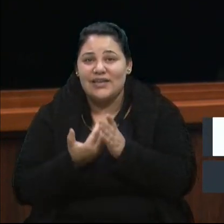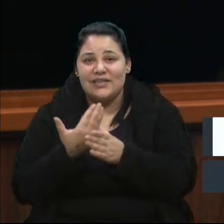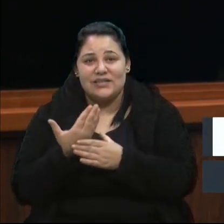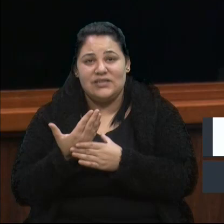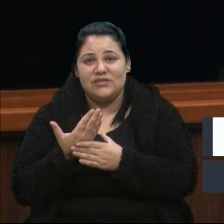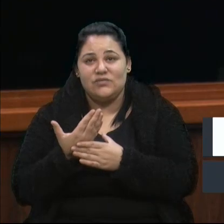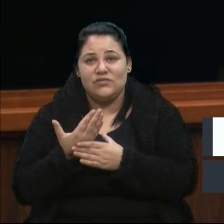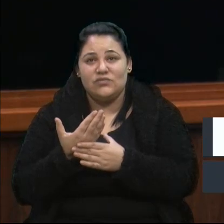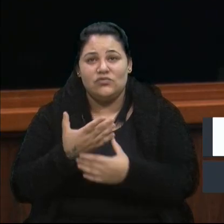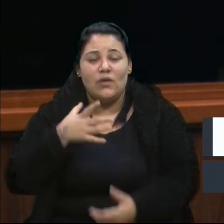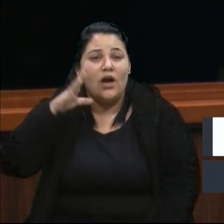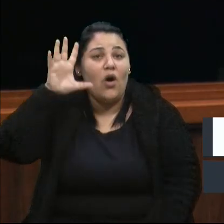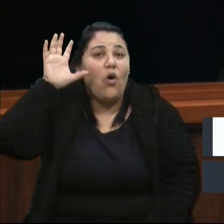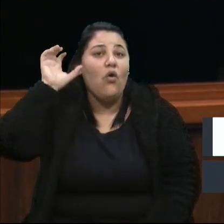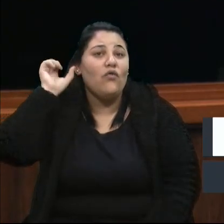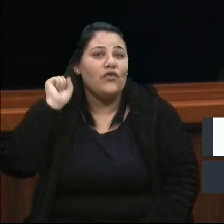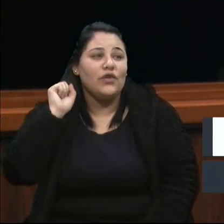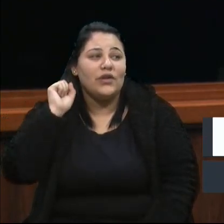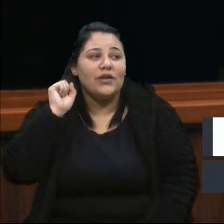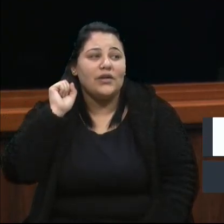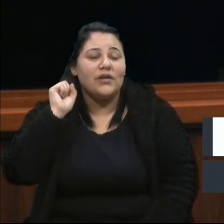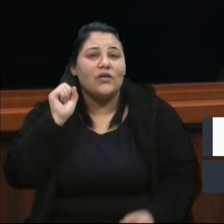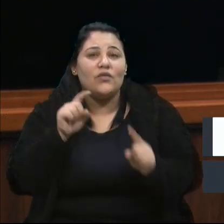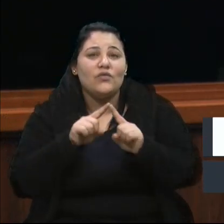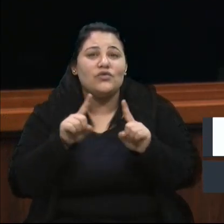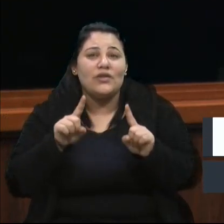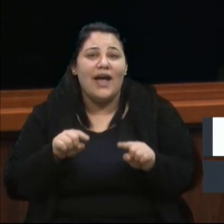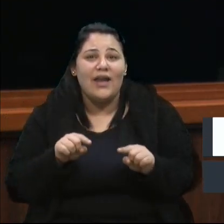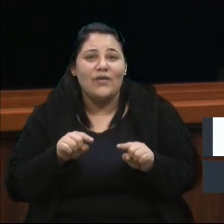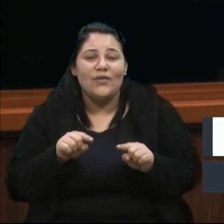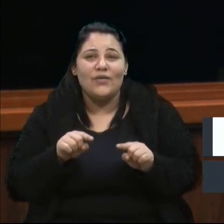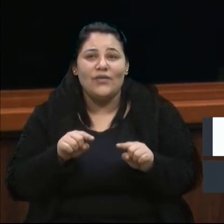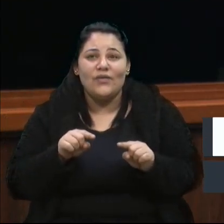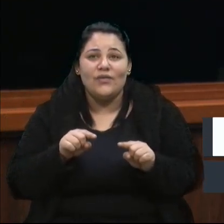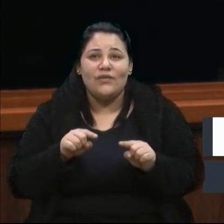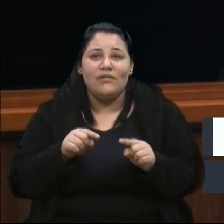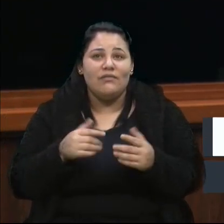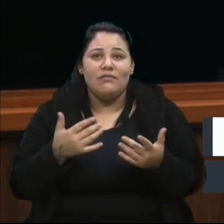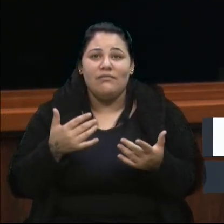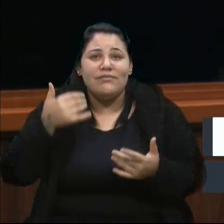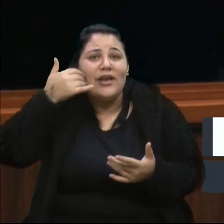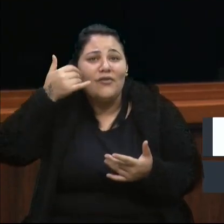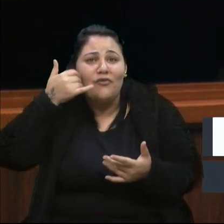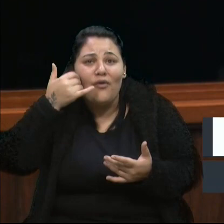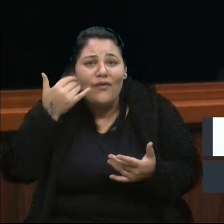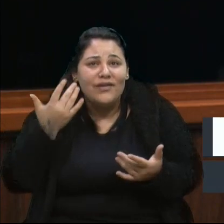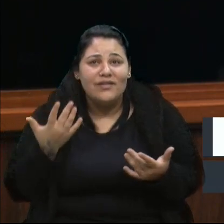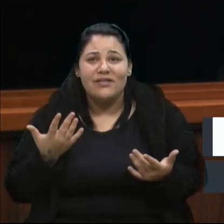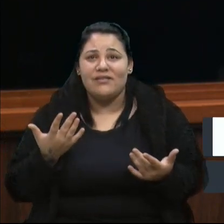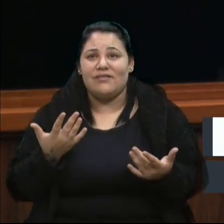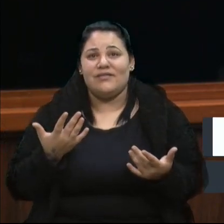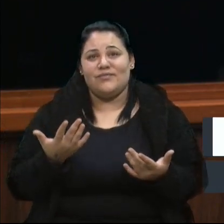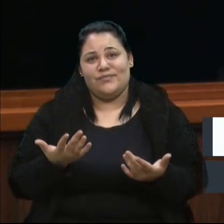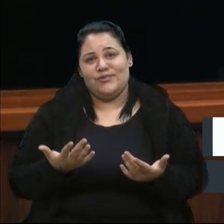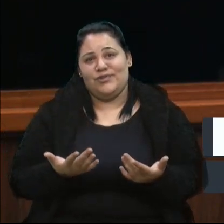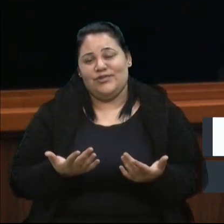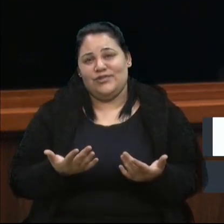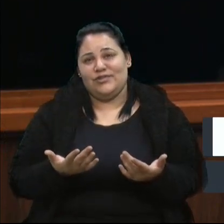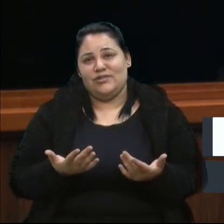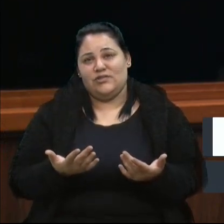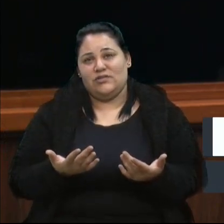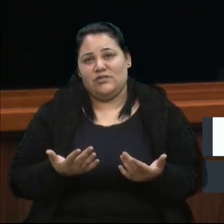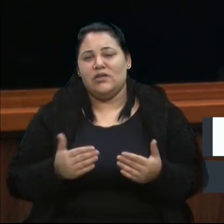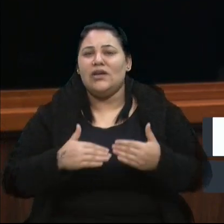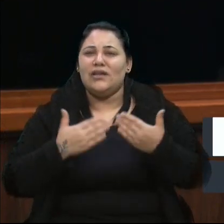uma ouvidoria? Um funcionário? Uma linha? Então, se nós